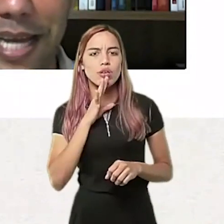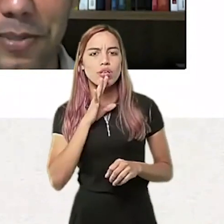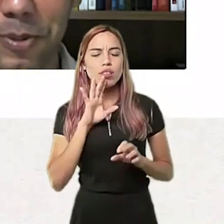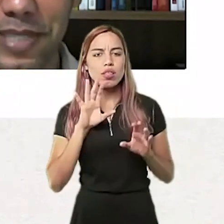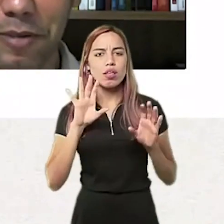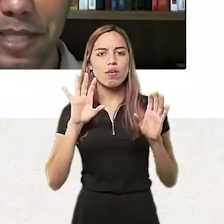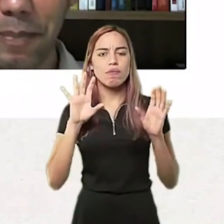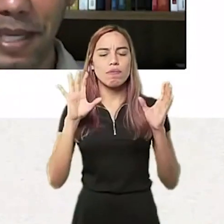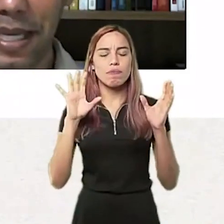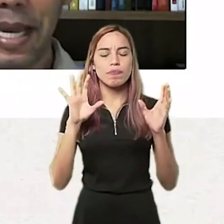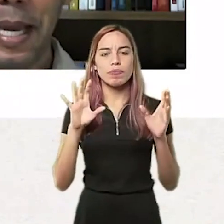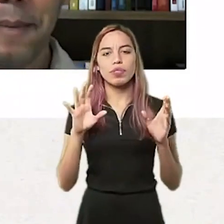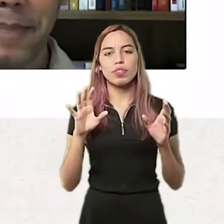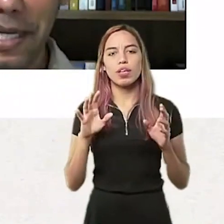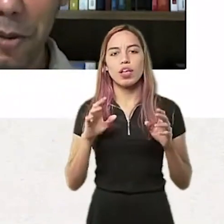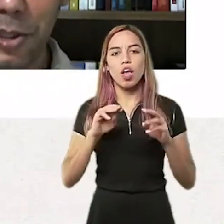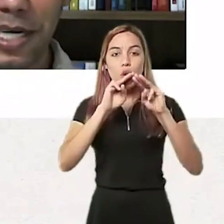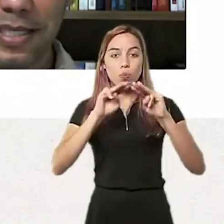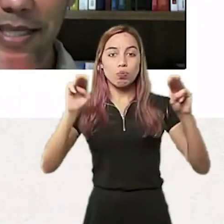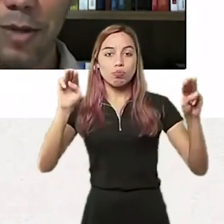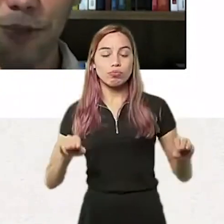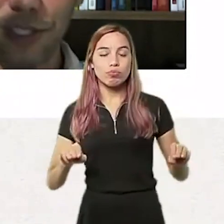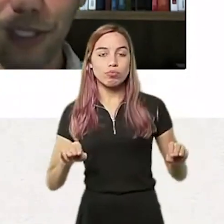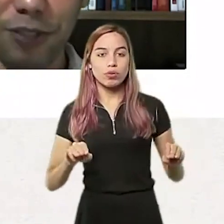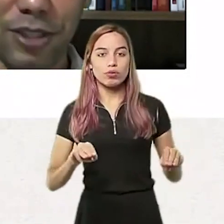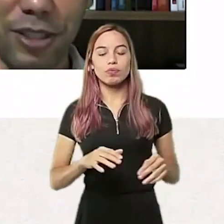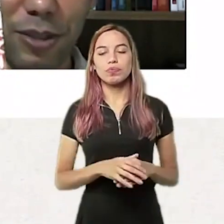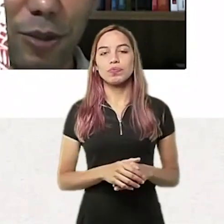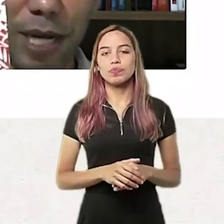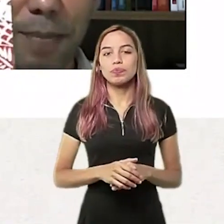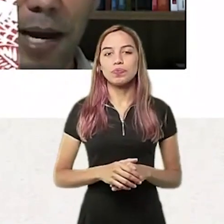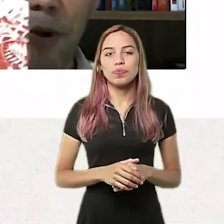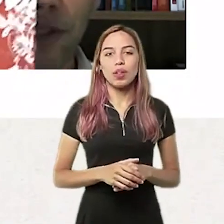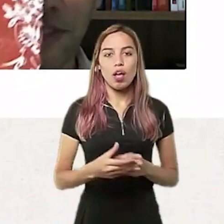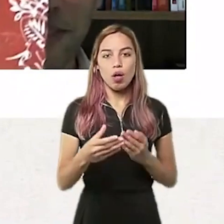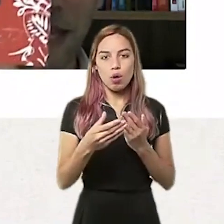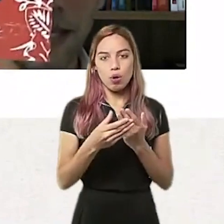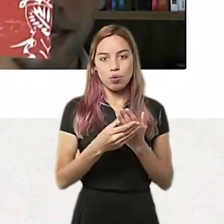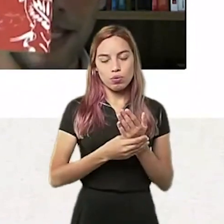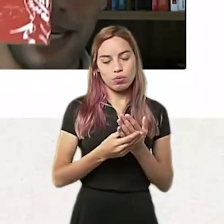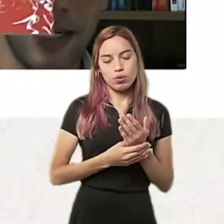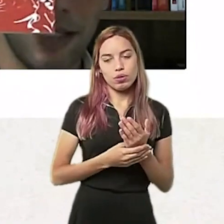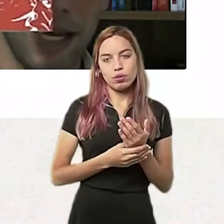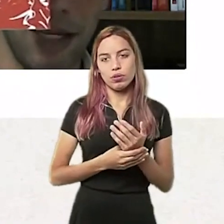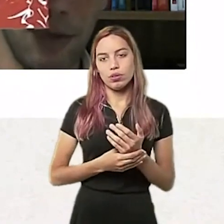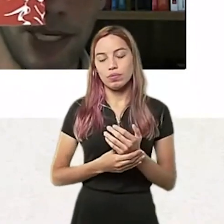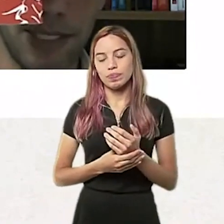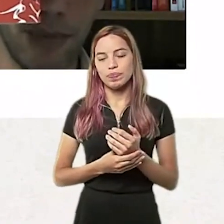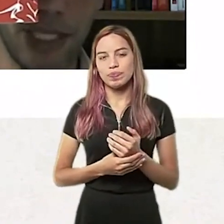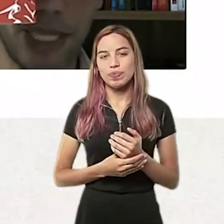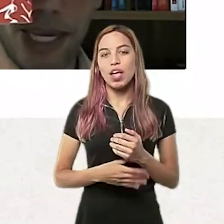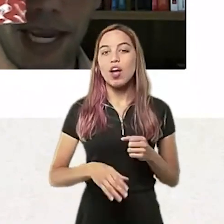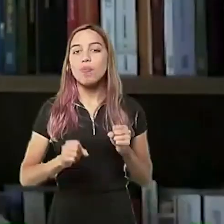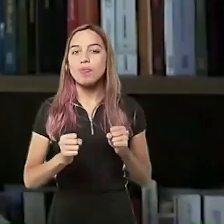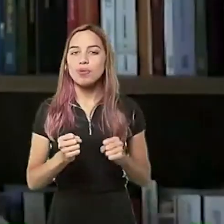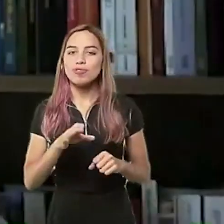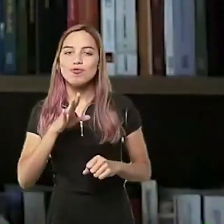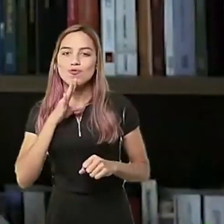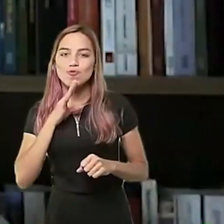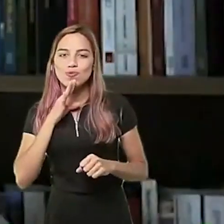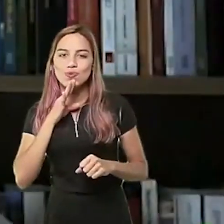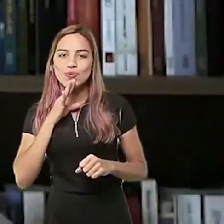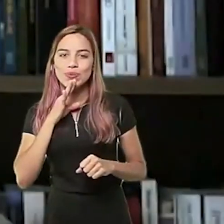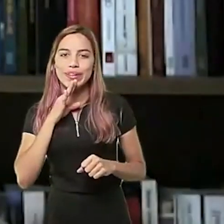belíssima. Ela é responsável também pela ilustração de Doramal Odisseia, né? A ilustração que está na